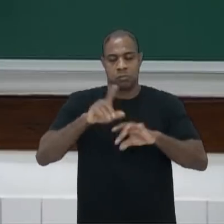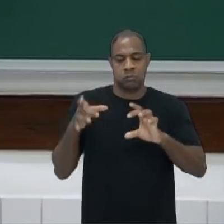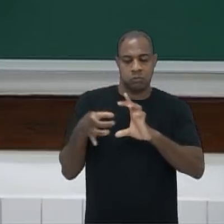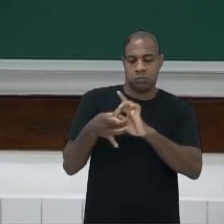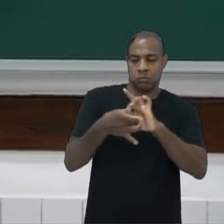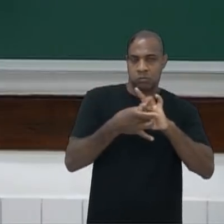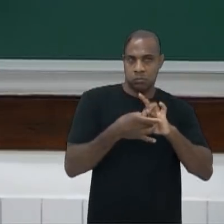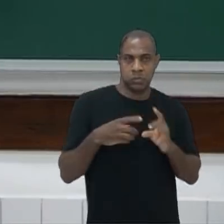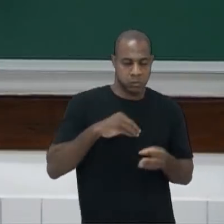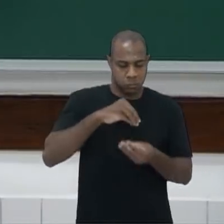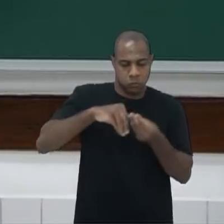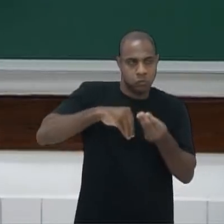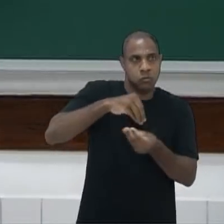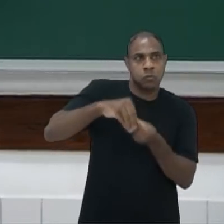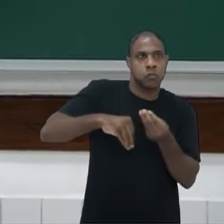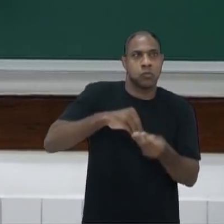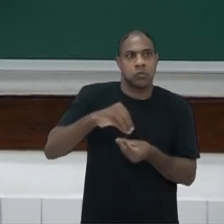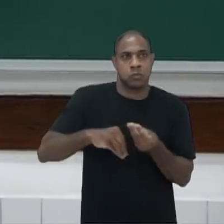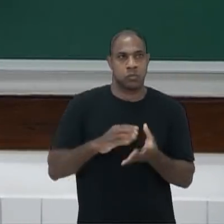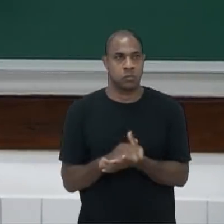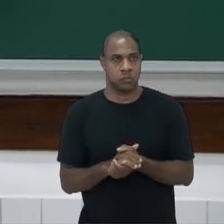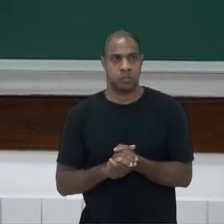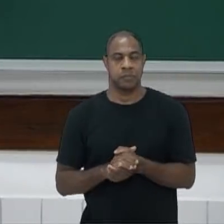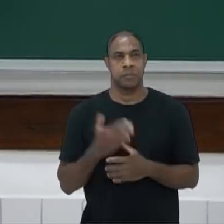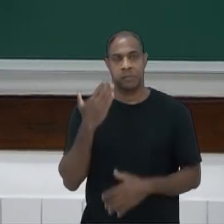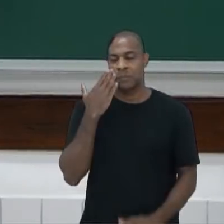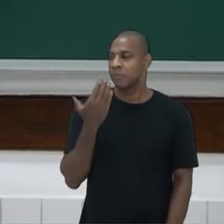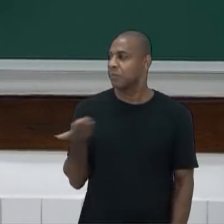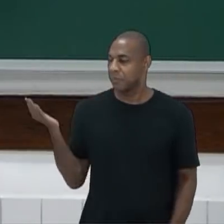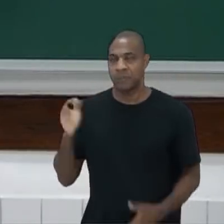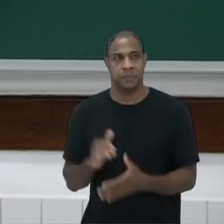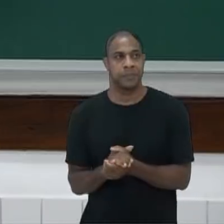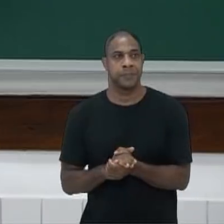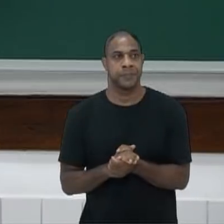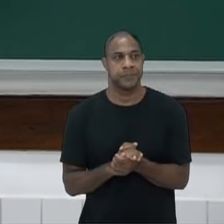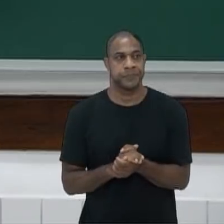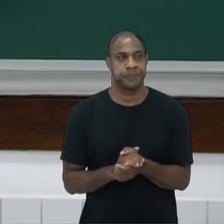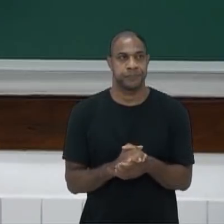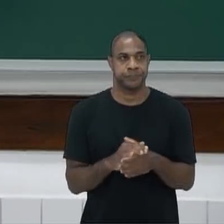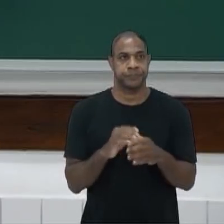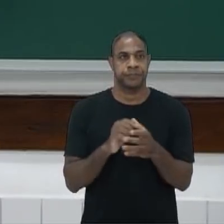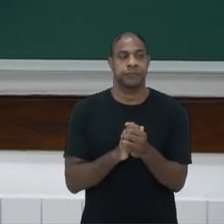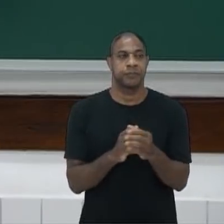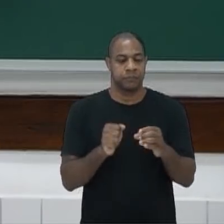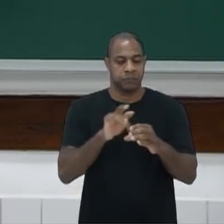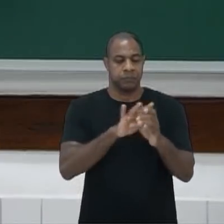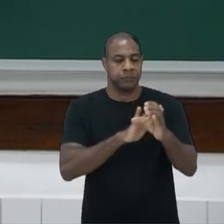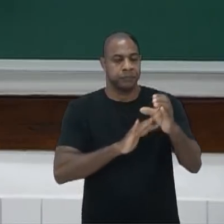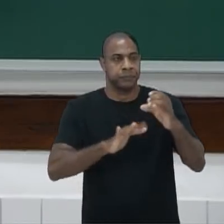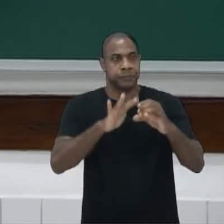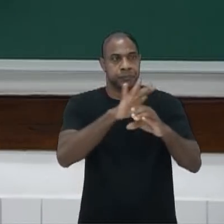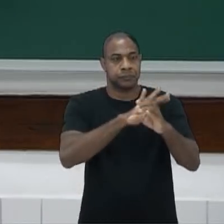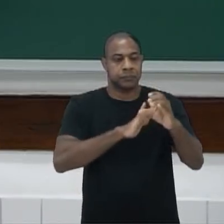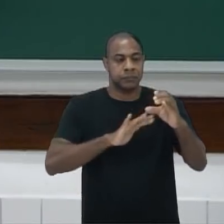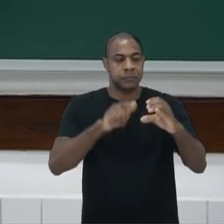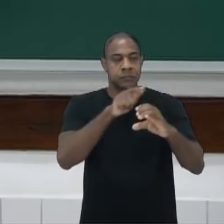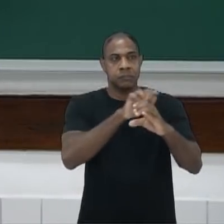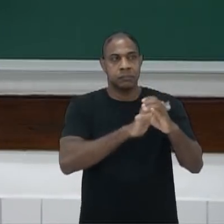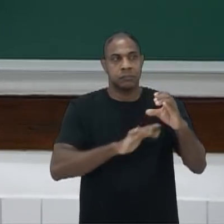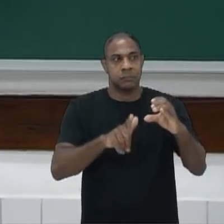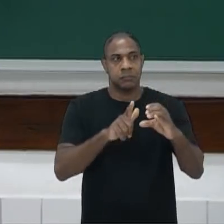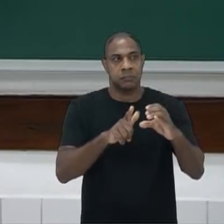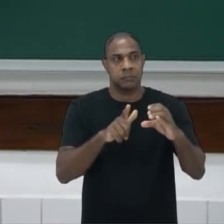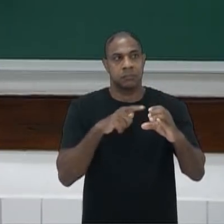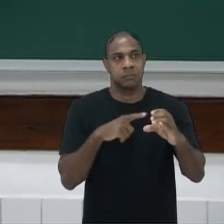de substâncias no citoplasma. Então, imagina, a membrana plasmática, voltamos para a nossa célula aqui. Perceba que essa